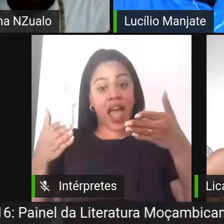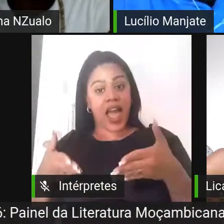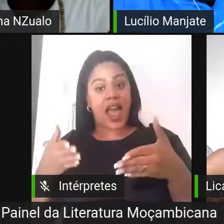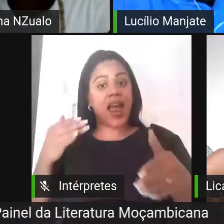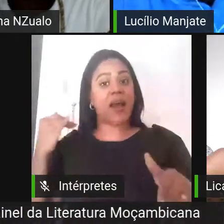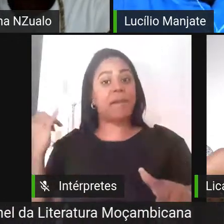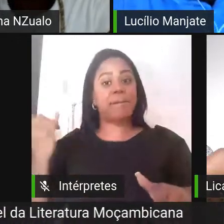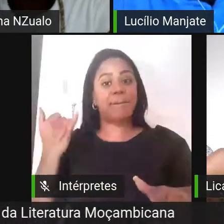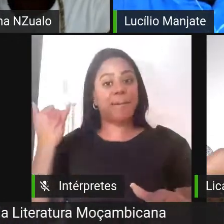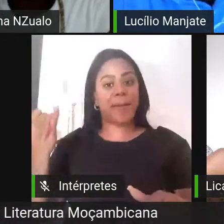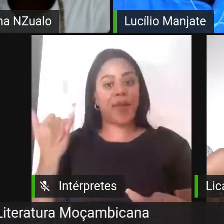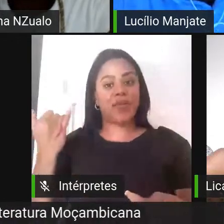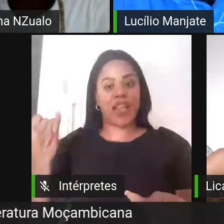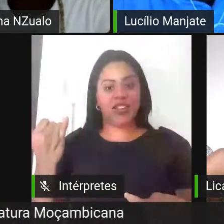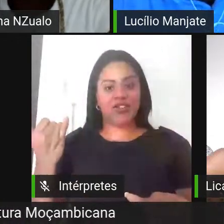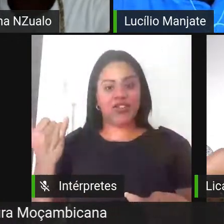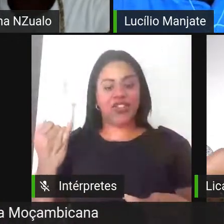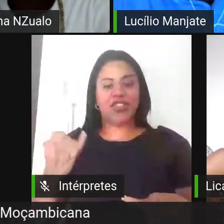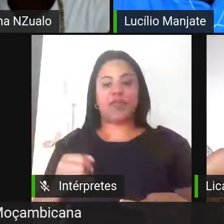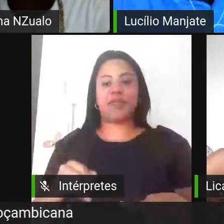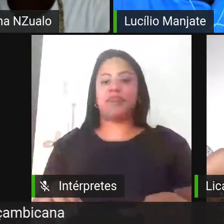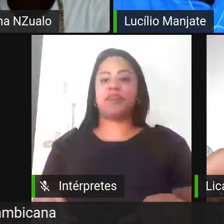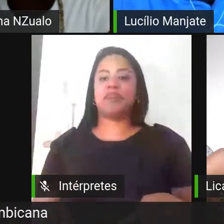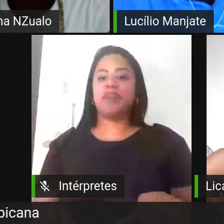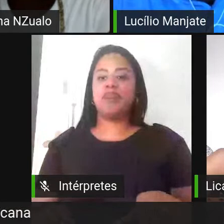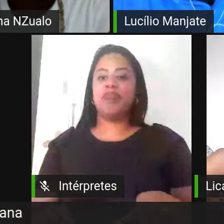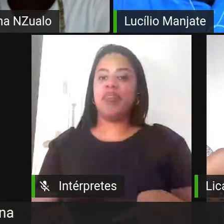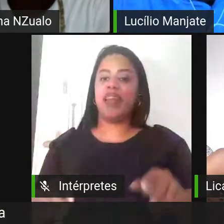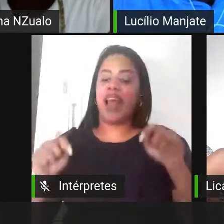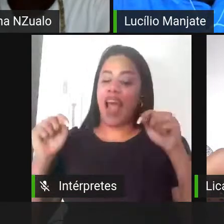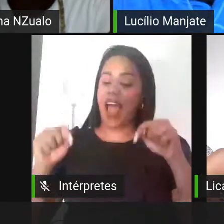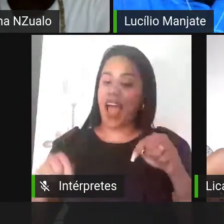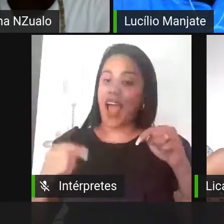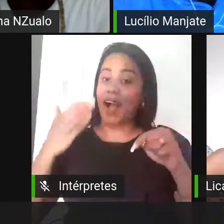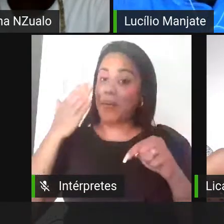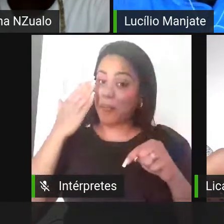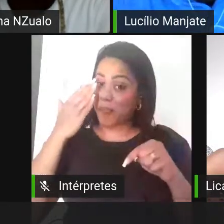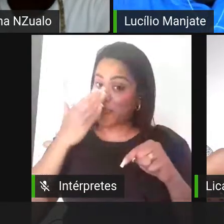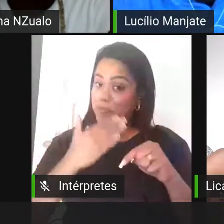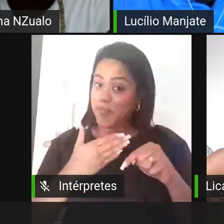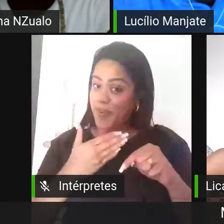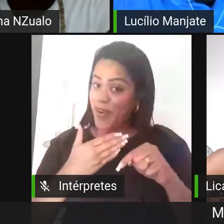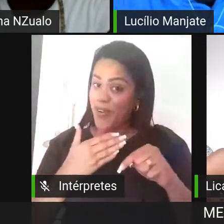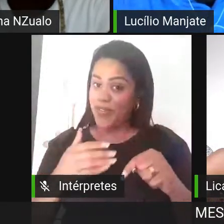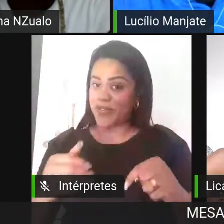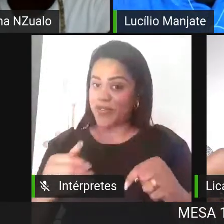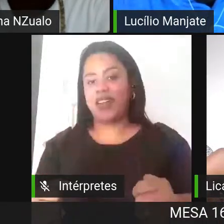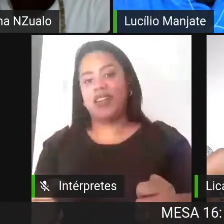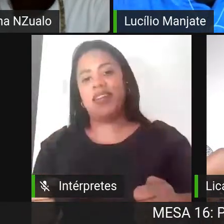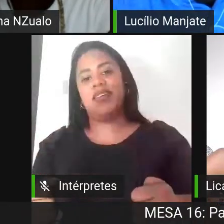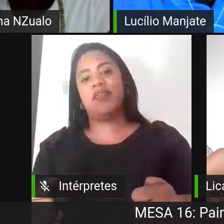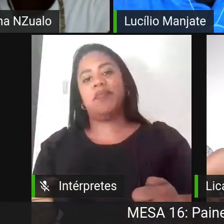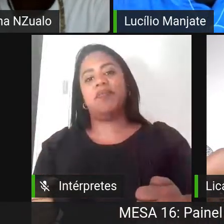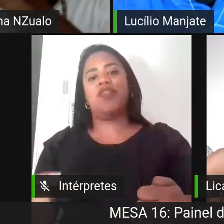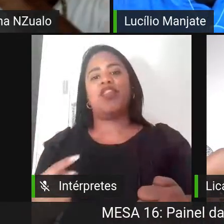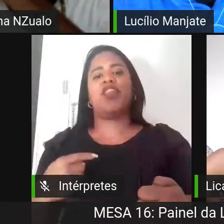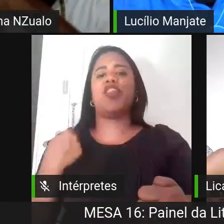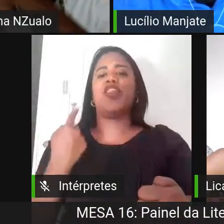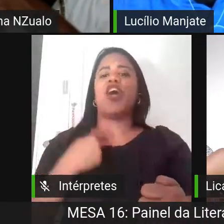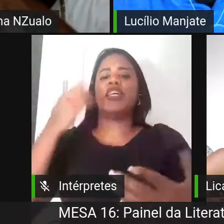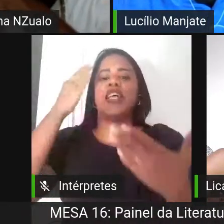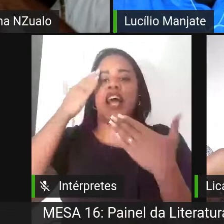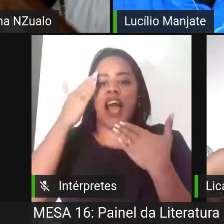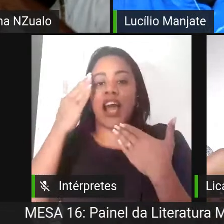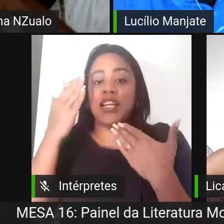esta mesa é a prova disso. José, tu mereces, e nós também agradecemos-te por todo o trabalho que tens feito pela